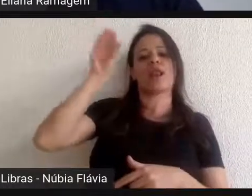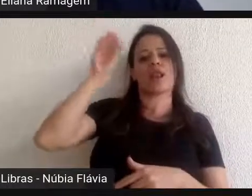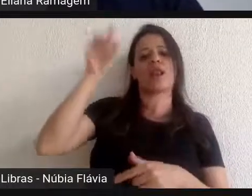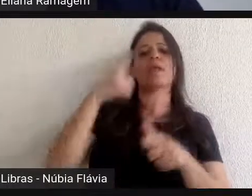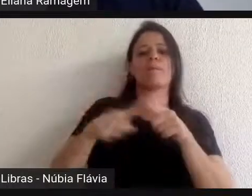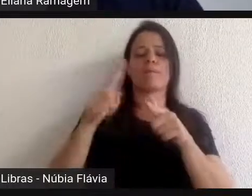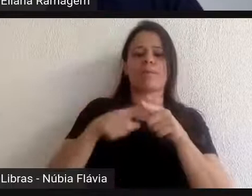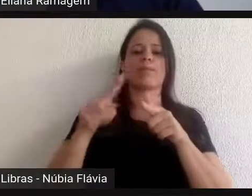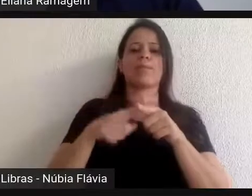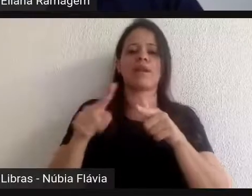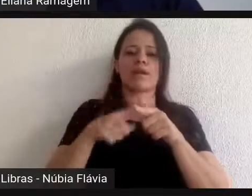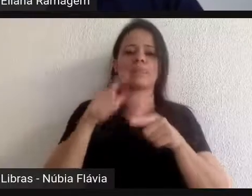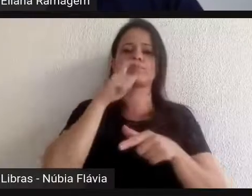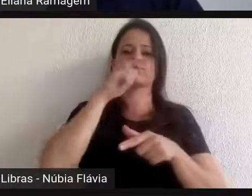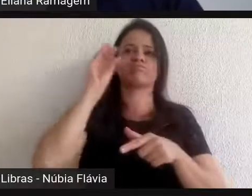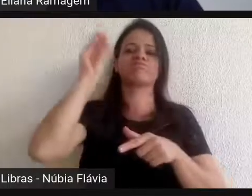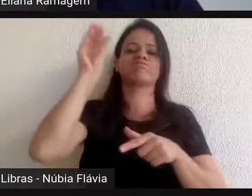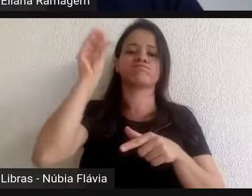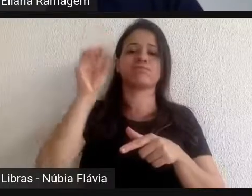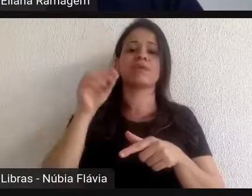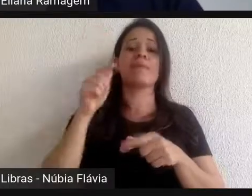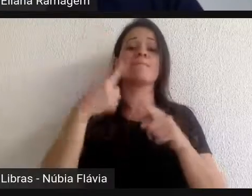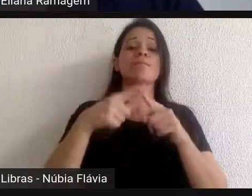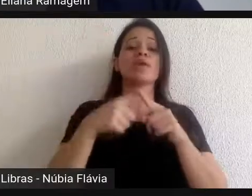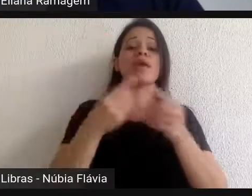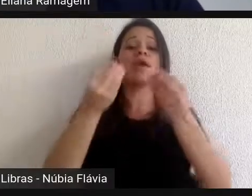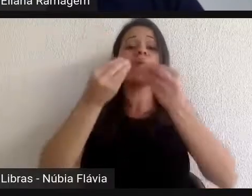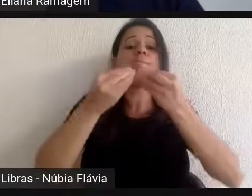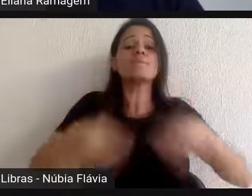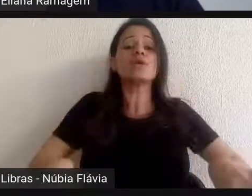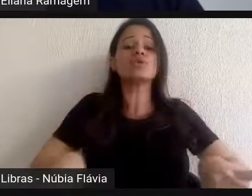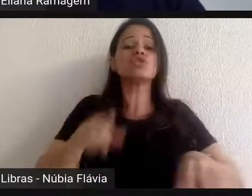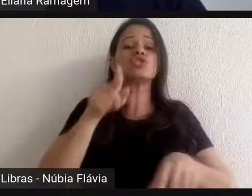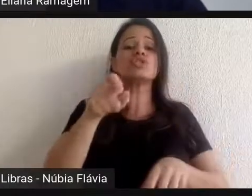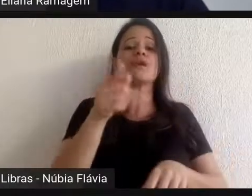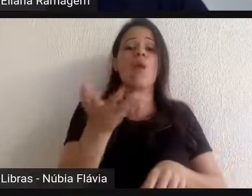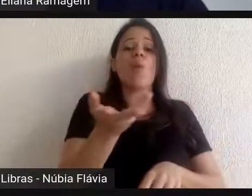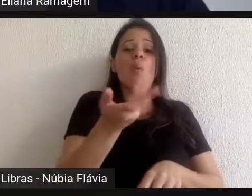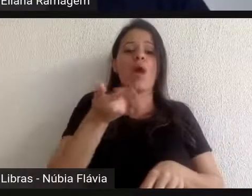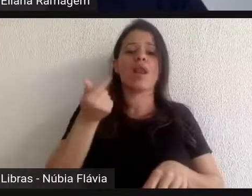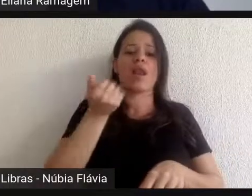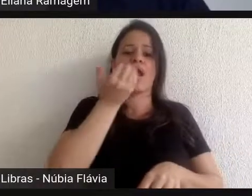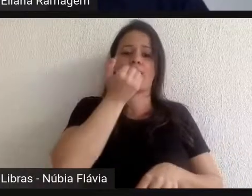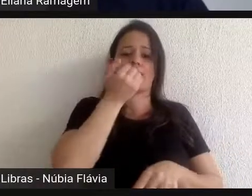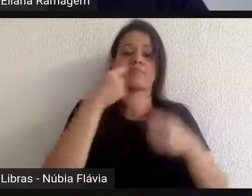que acabam prejudicando a qualidade da minha alimentação.